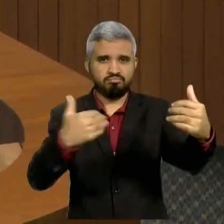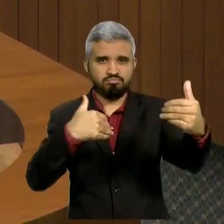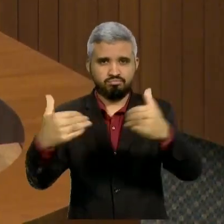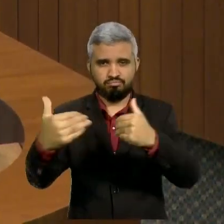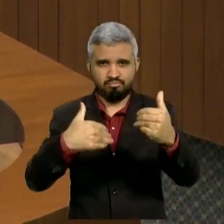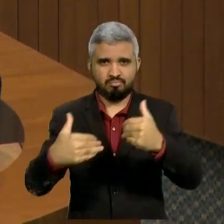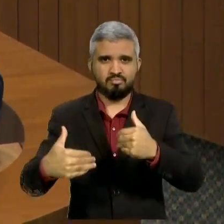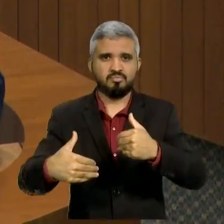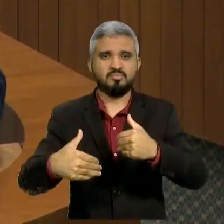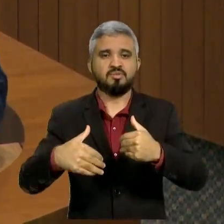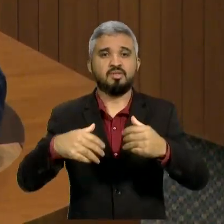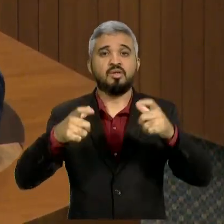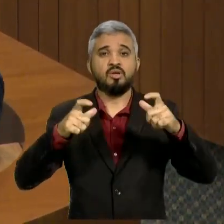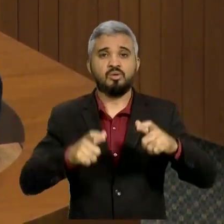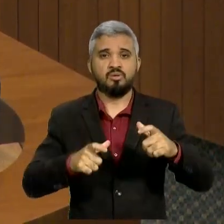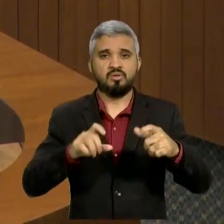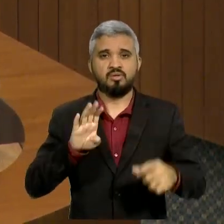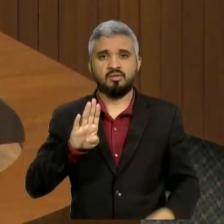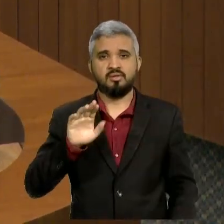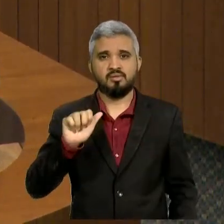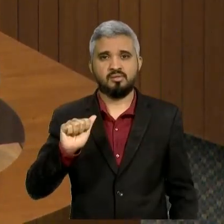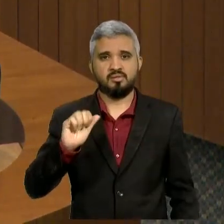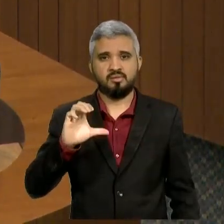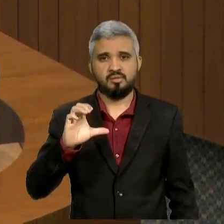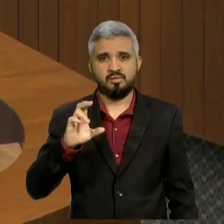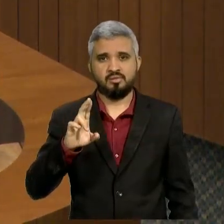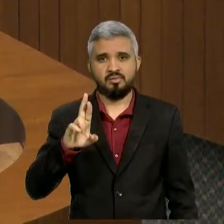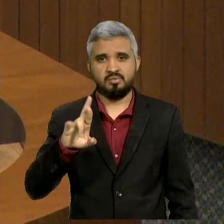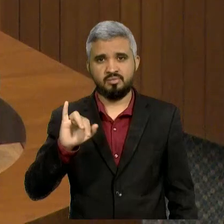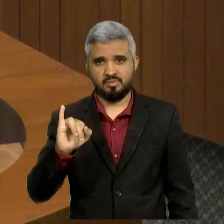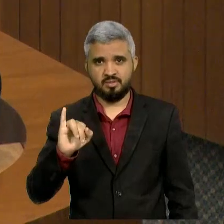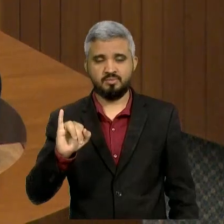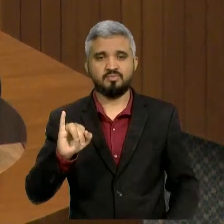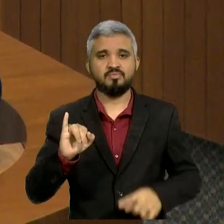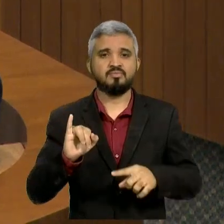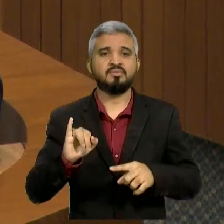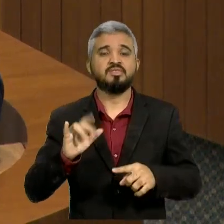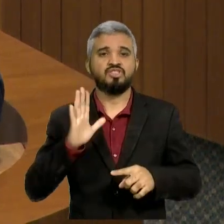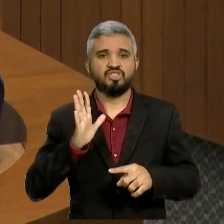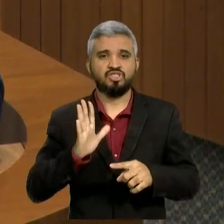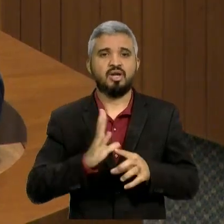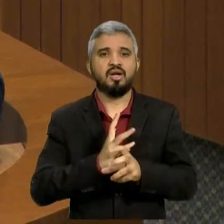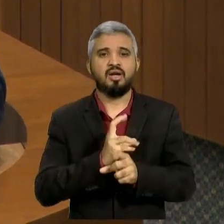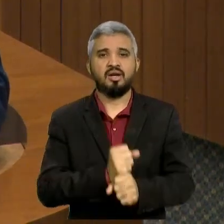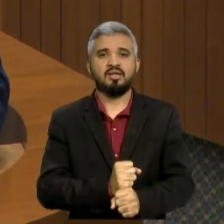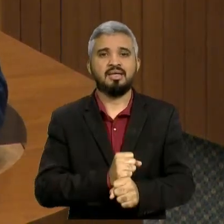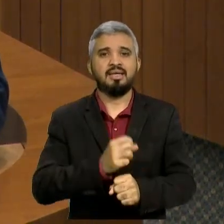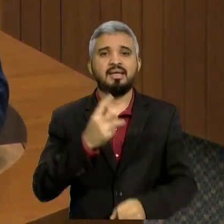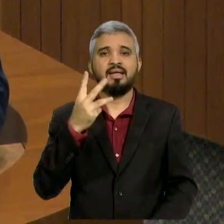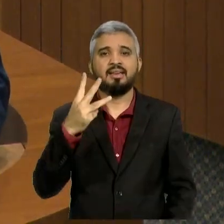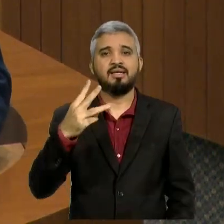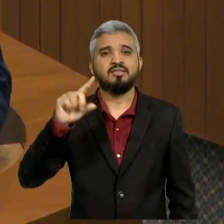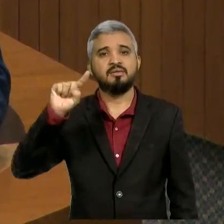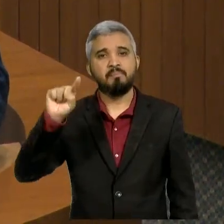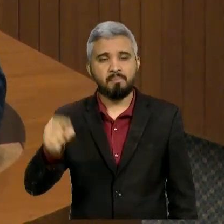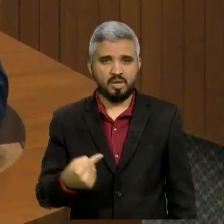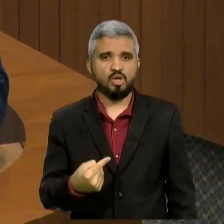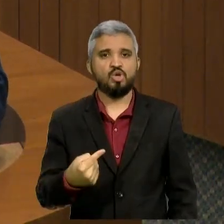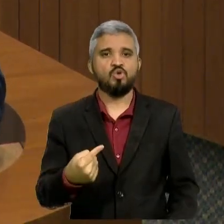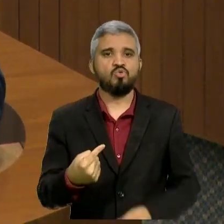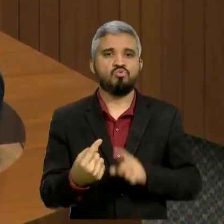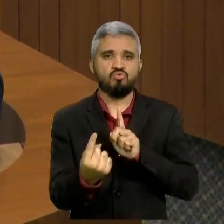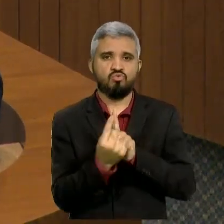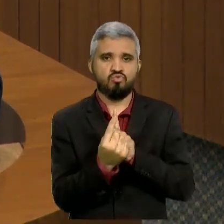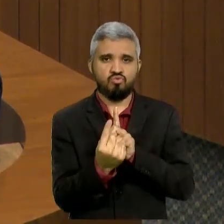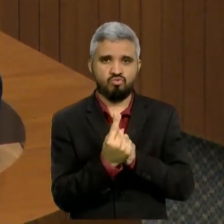em que nós já contabilizamos mais de 3.000 atendimentos médicos naquela